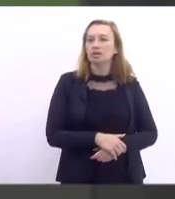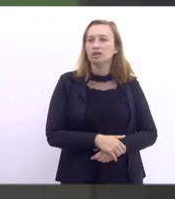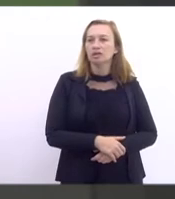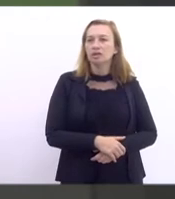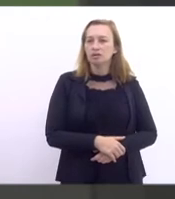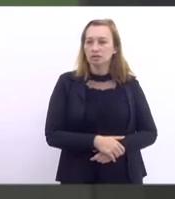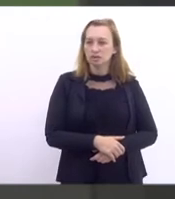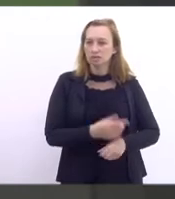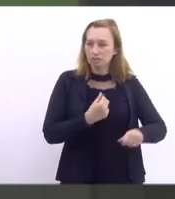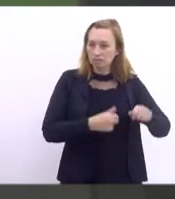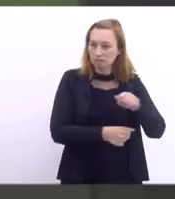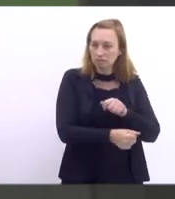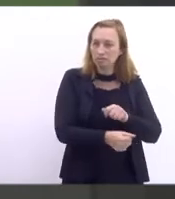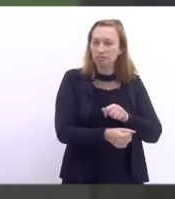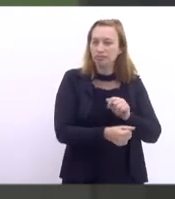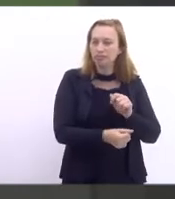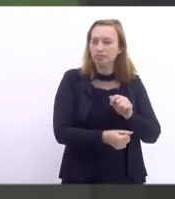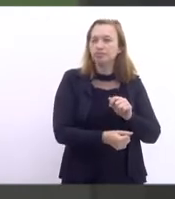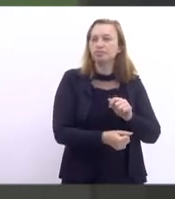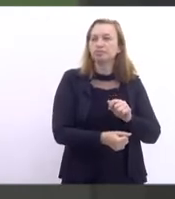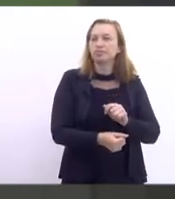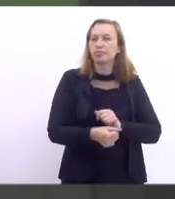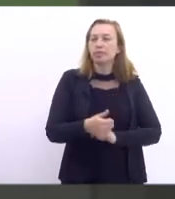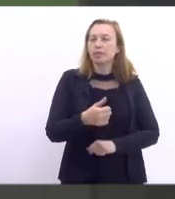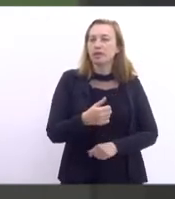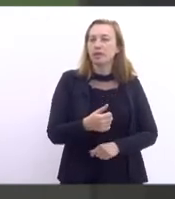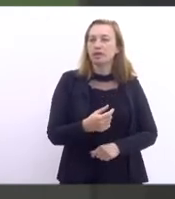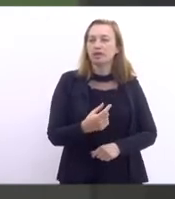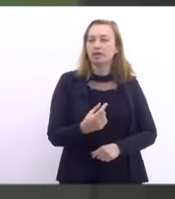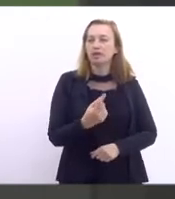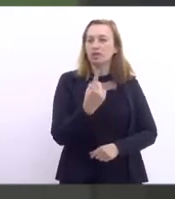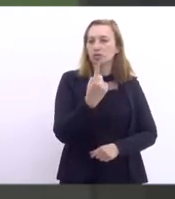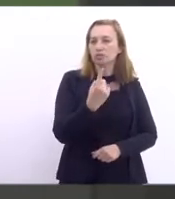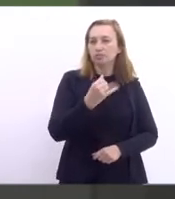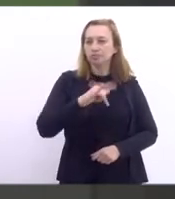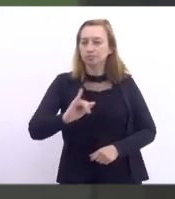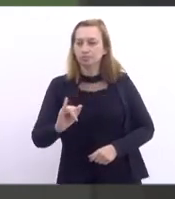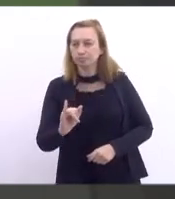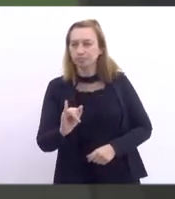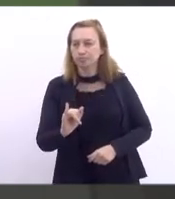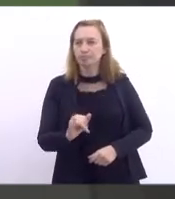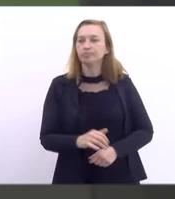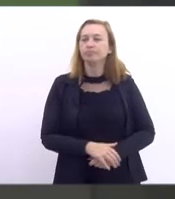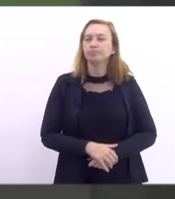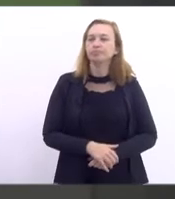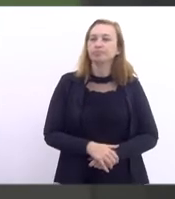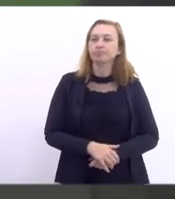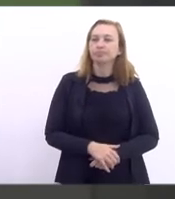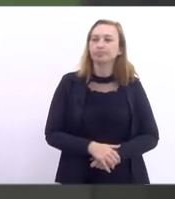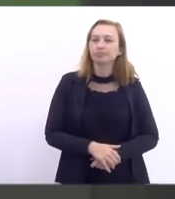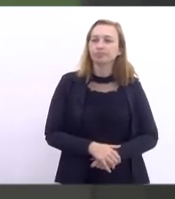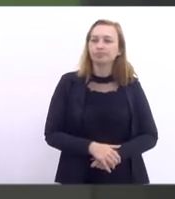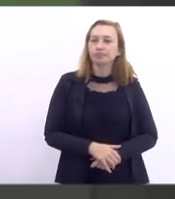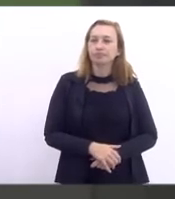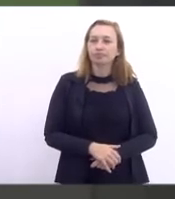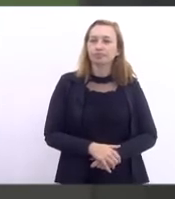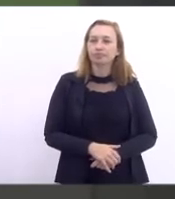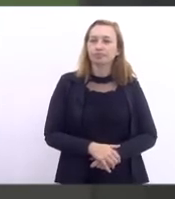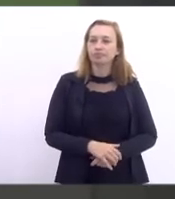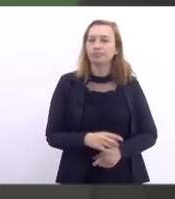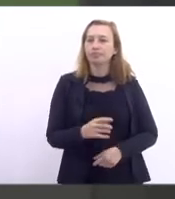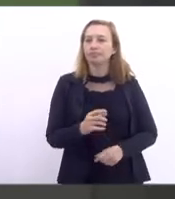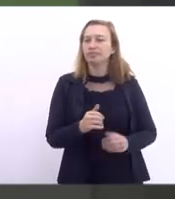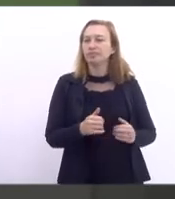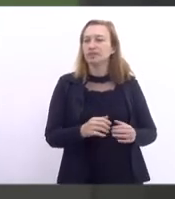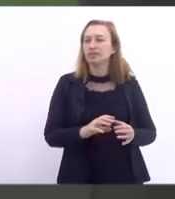a investimento no valor de um dia é 1,2 bilhão enquanto a pertinho da abertura de crédito